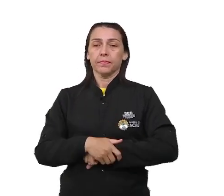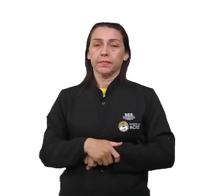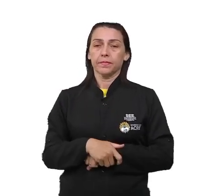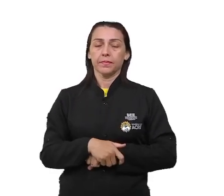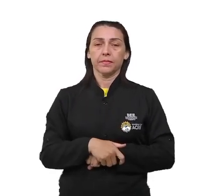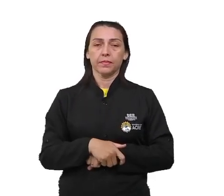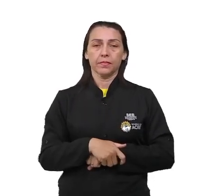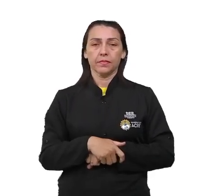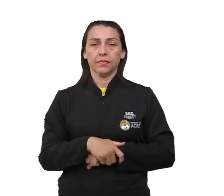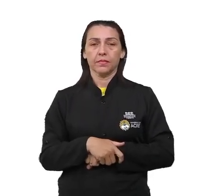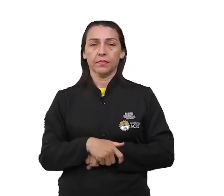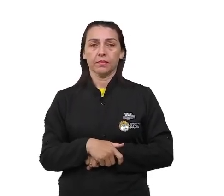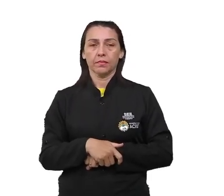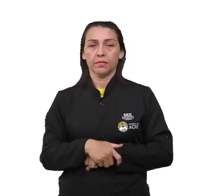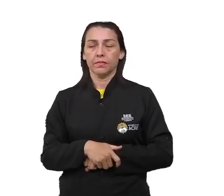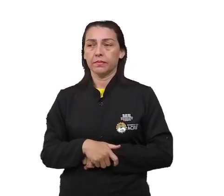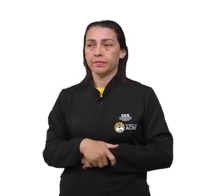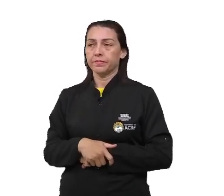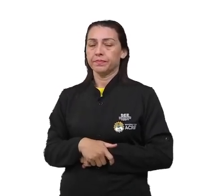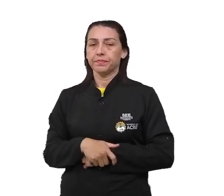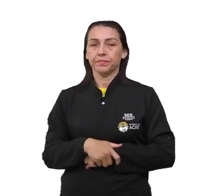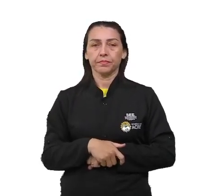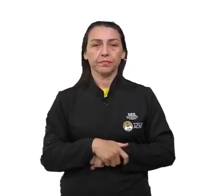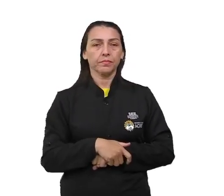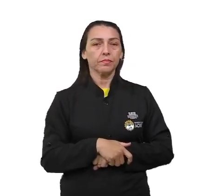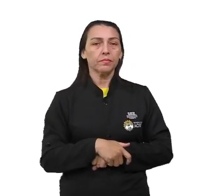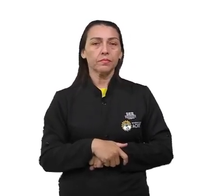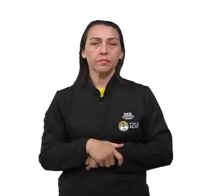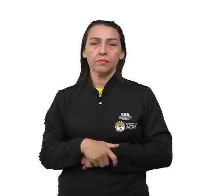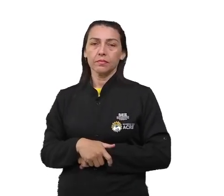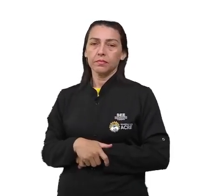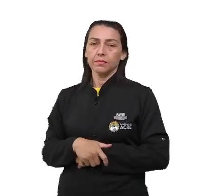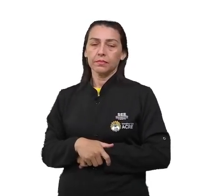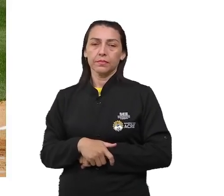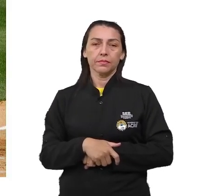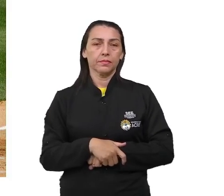assim, no time adversário.